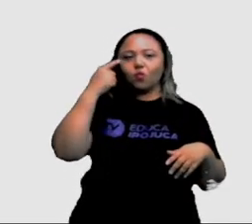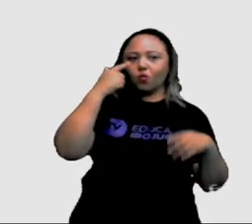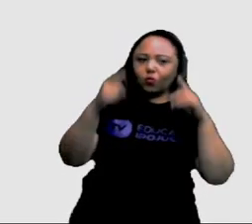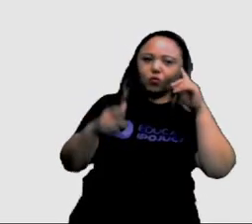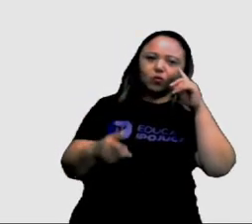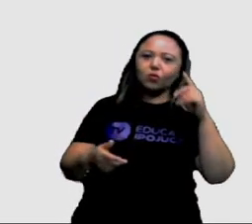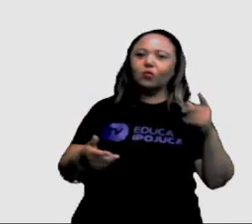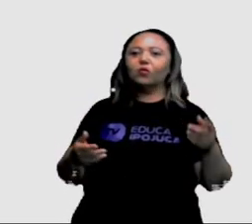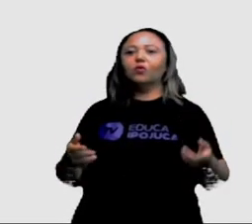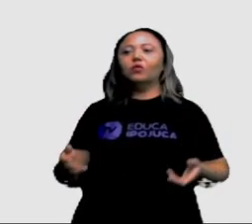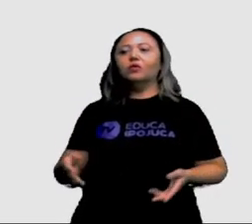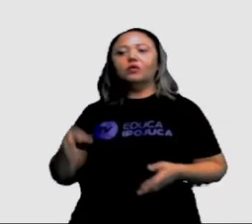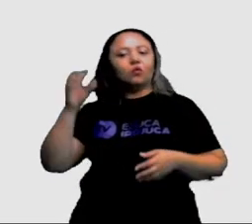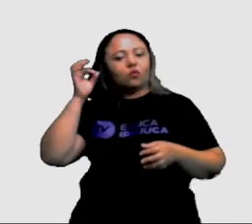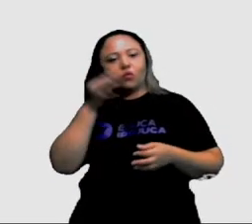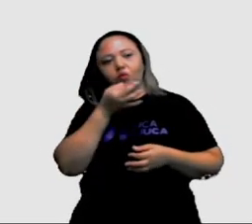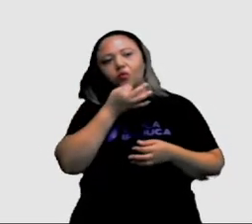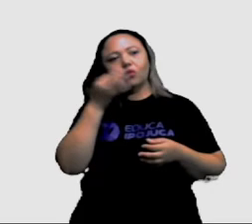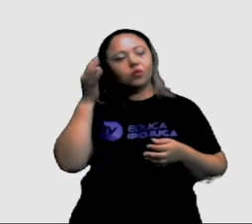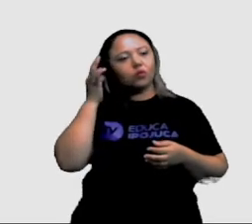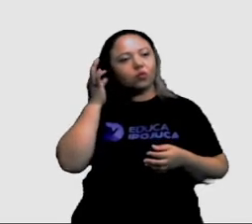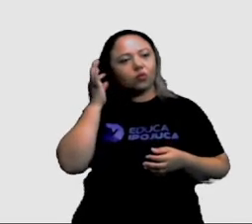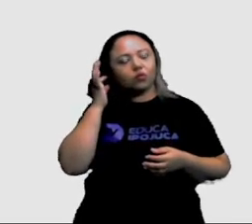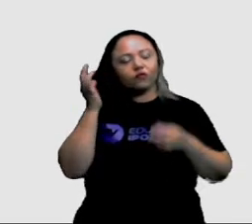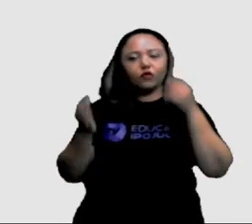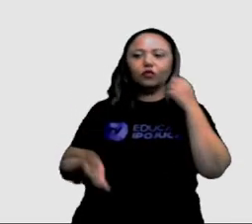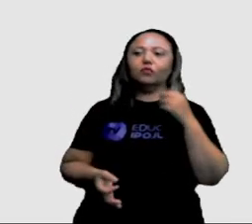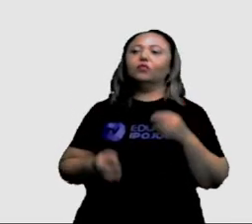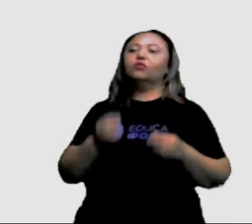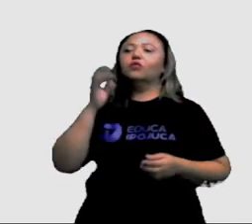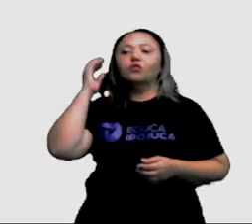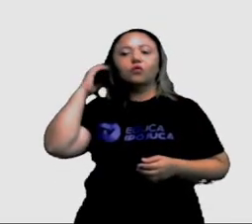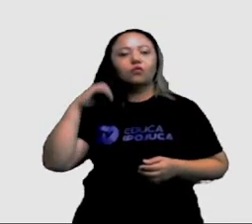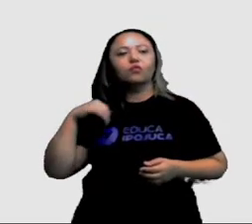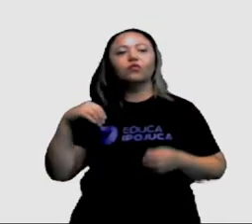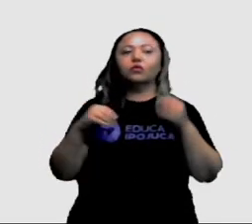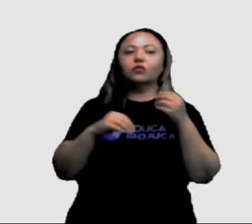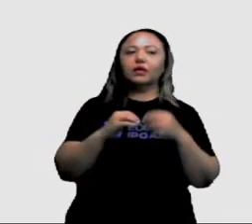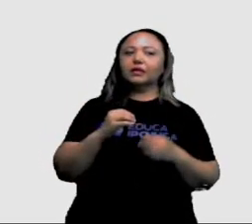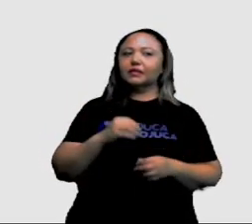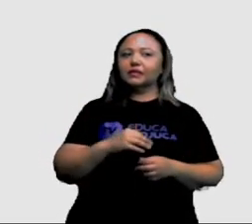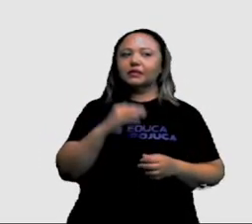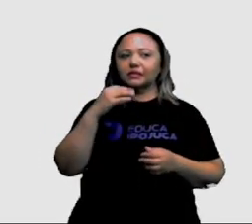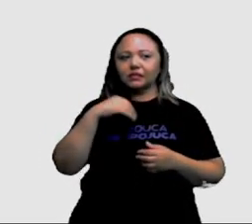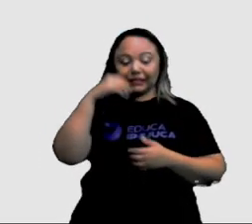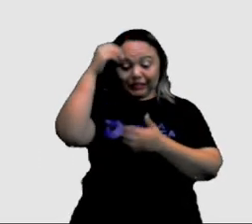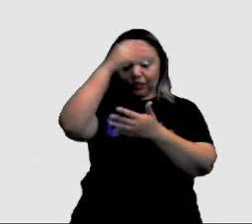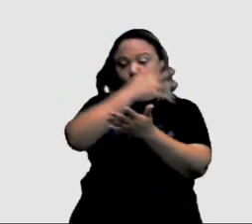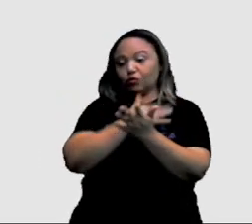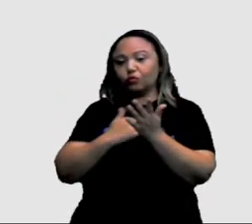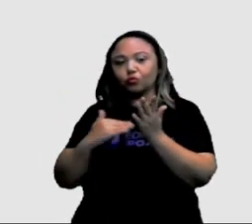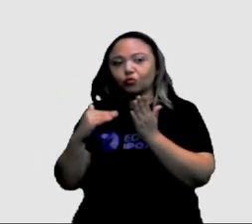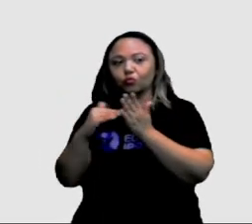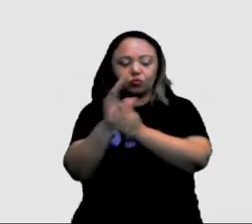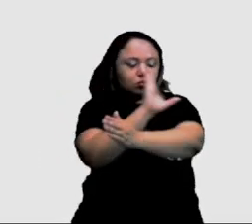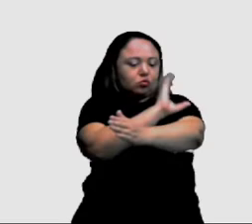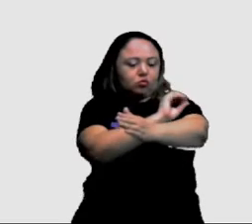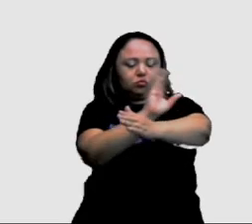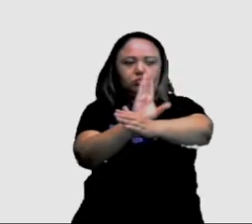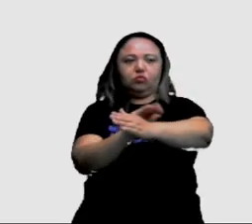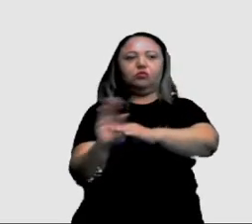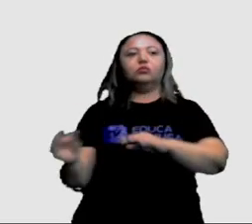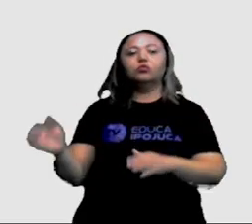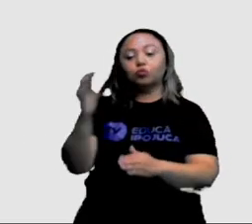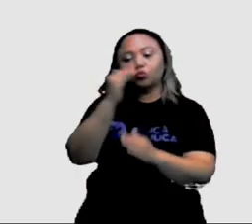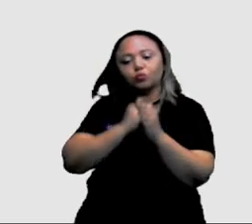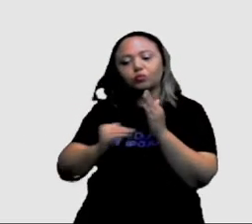o sistema vestibular do ouvido interno e os próprios localizadores nas articulações e nos músculos. Tudo